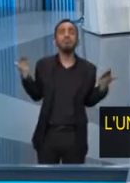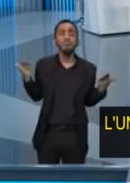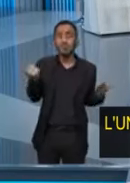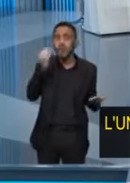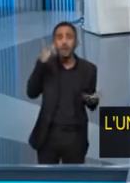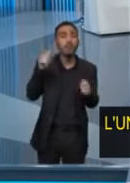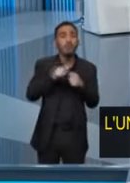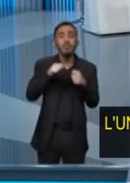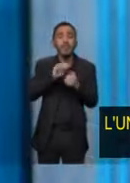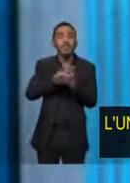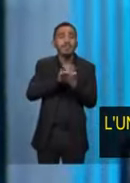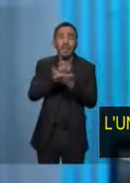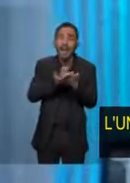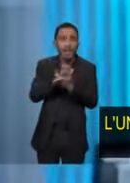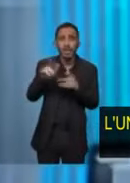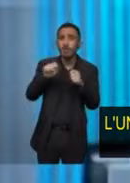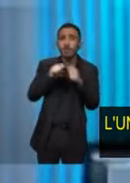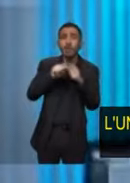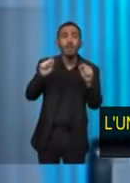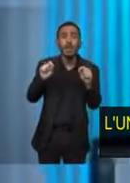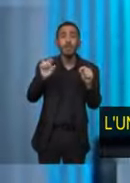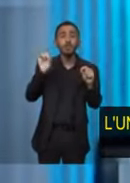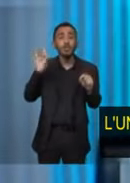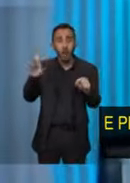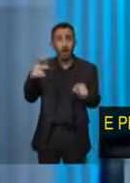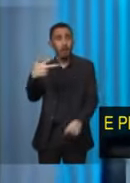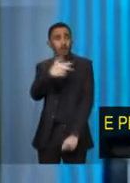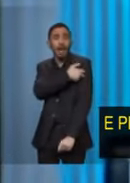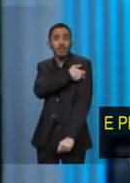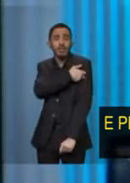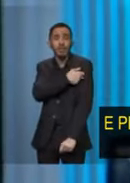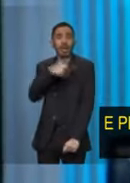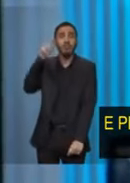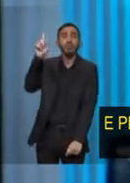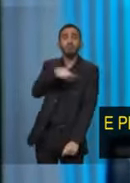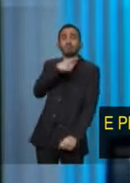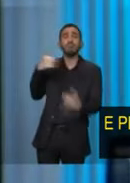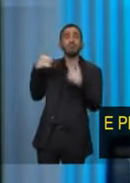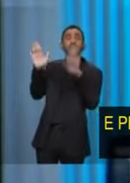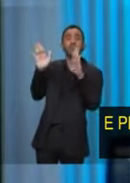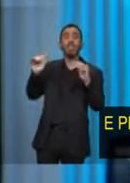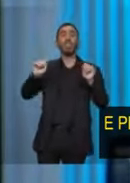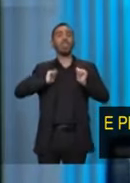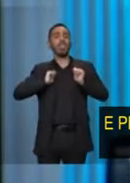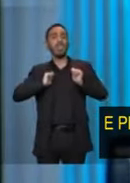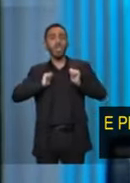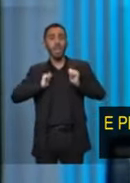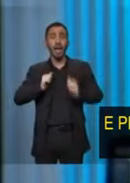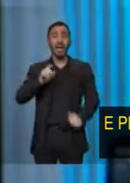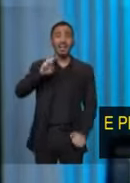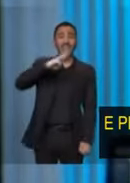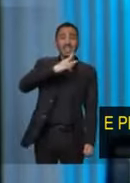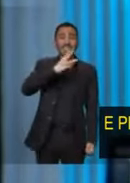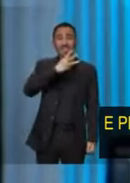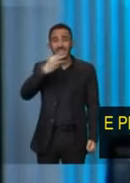a única coisa que você fez foi negar a vacina no tempo certo e permitir que mais de 300 mil